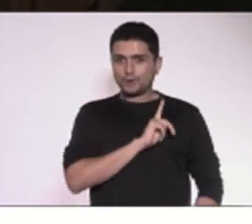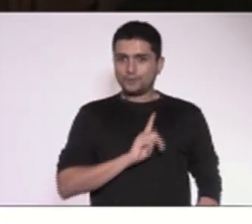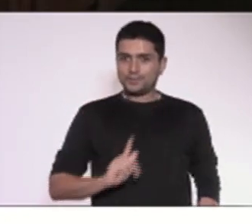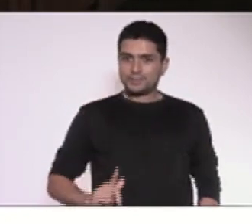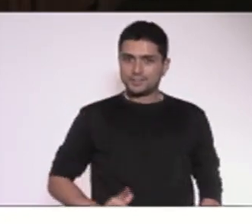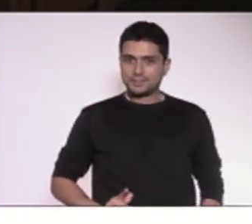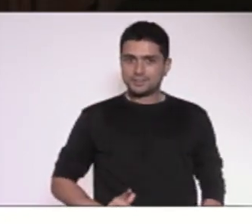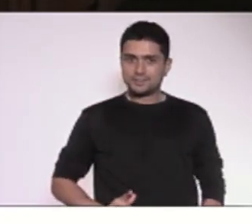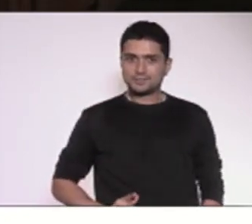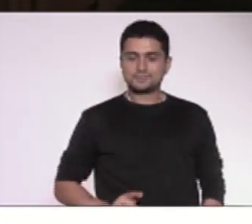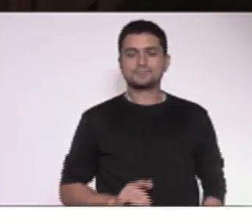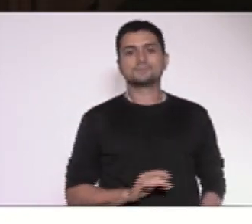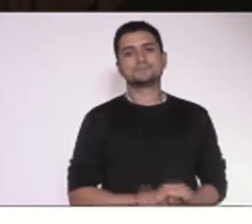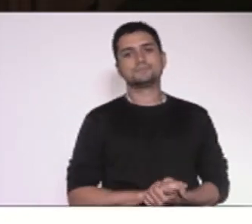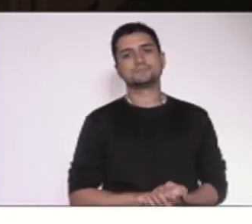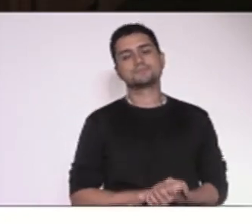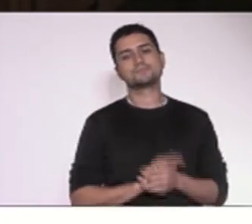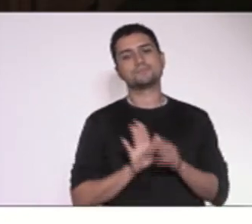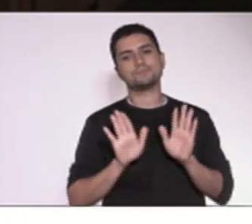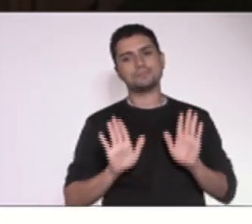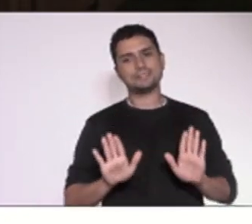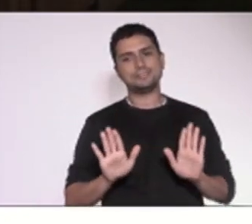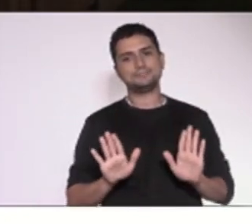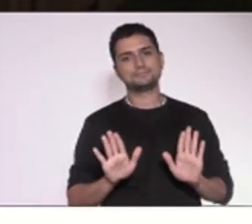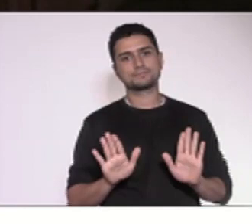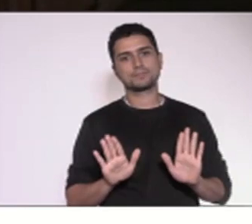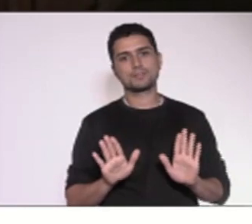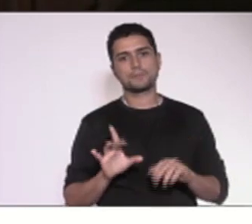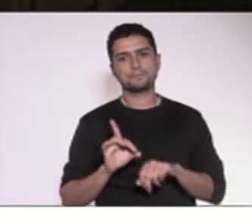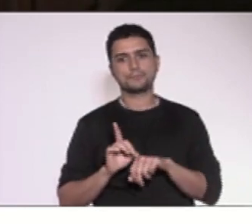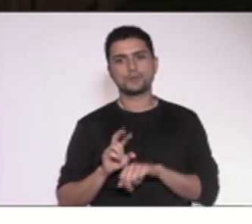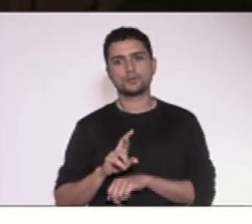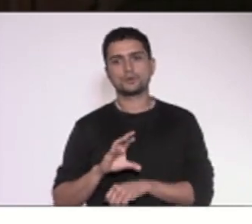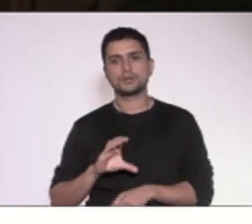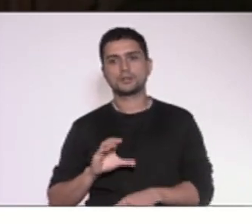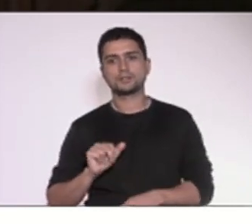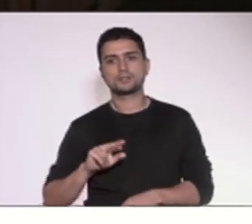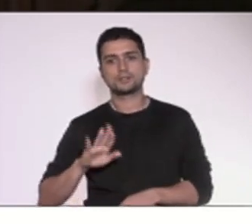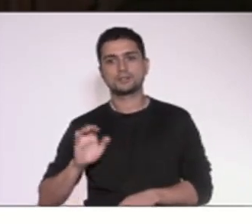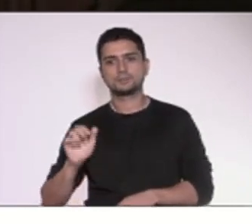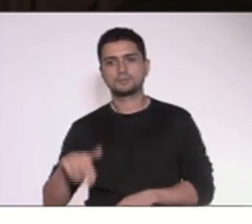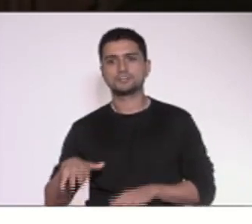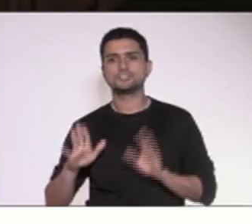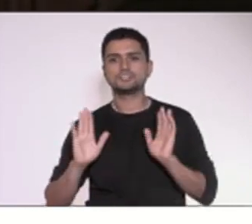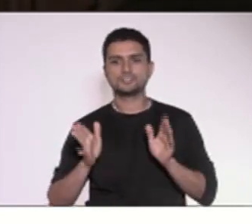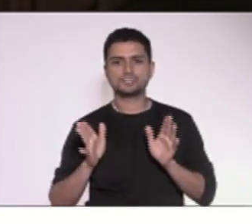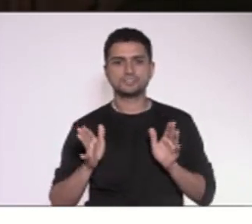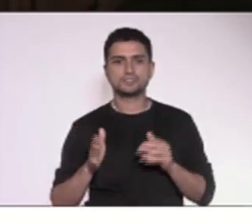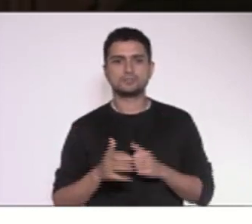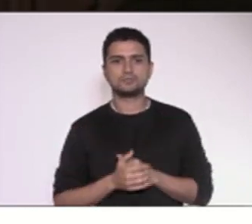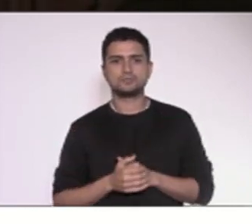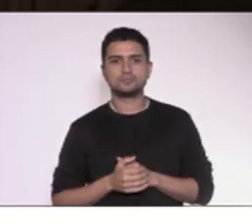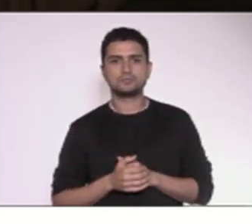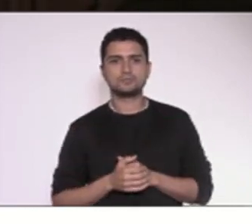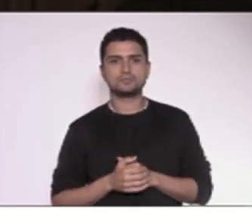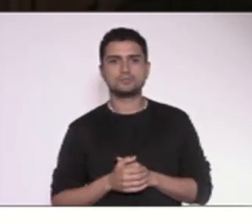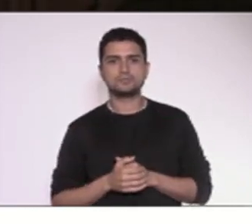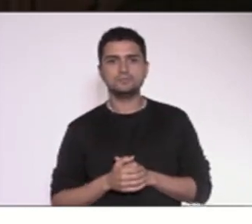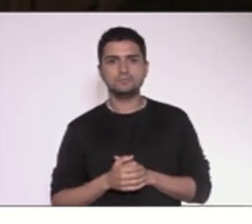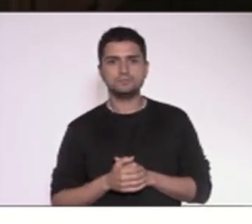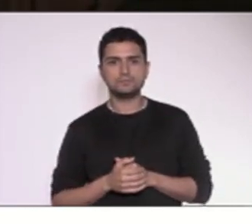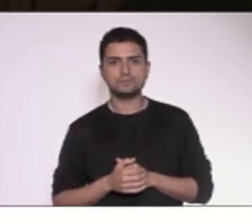amigo Gussen, mas doutora Carmen já foi minha ex-adversa